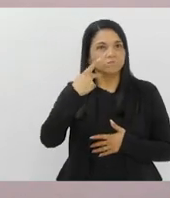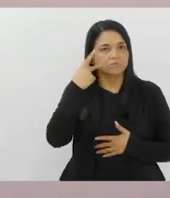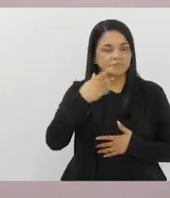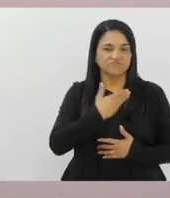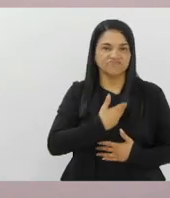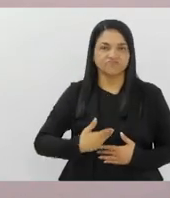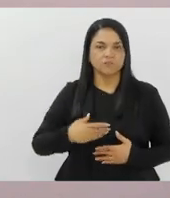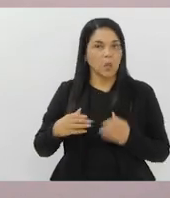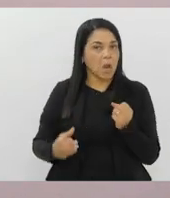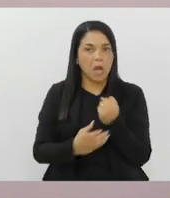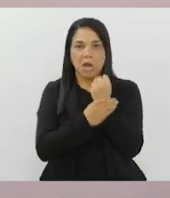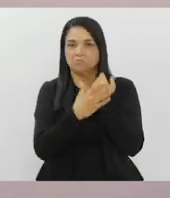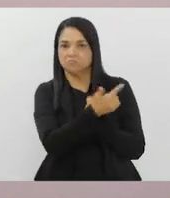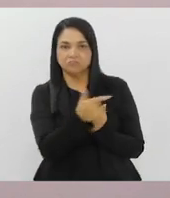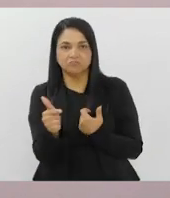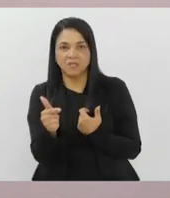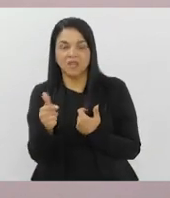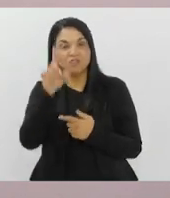garantam a essa mulher